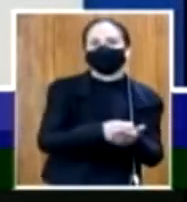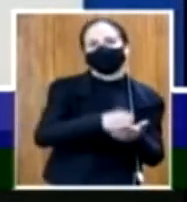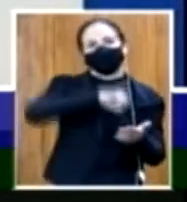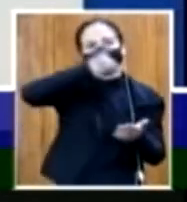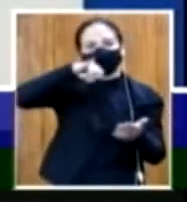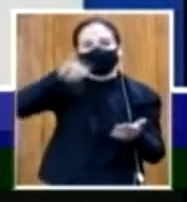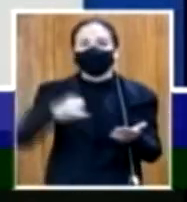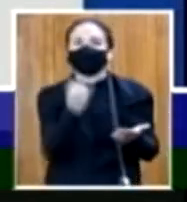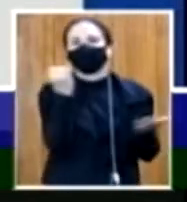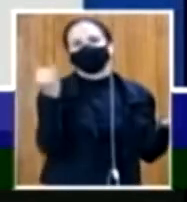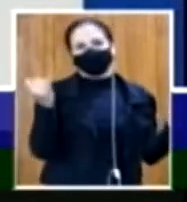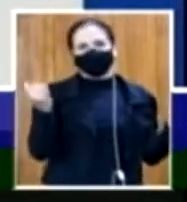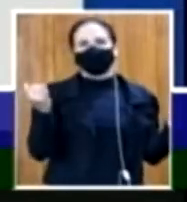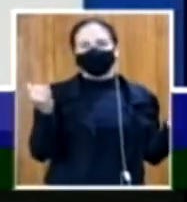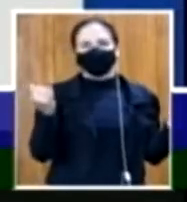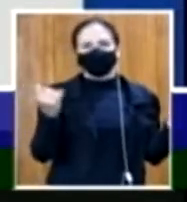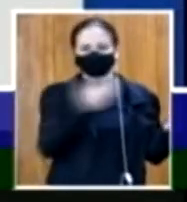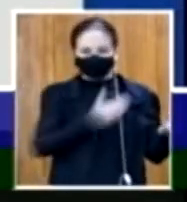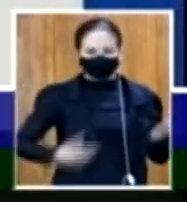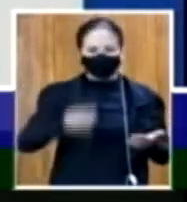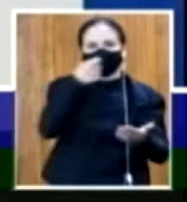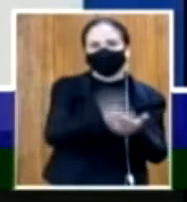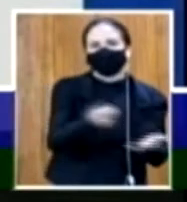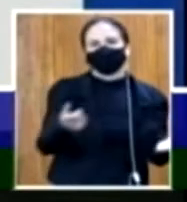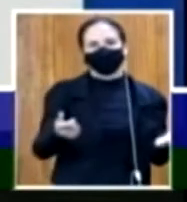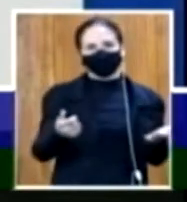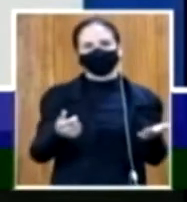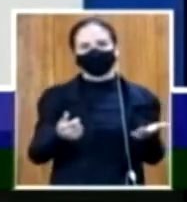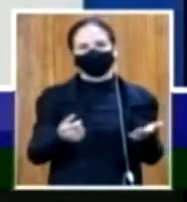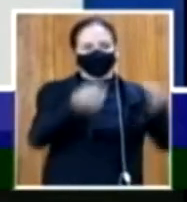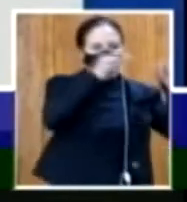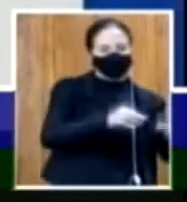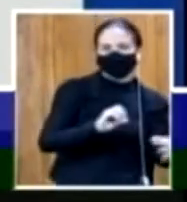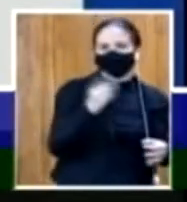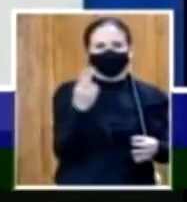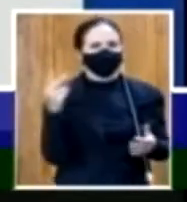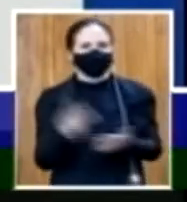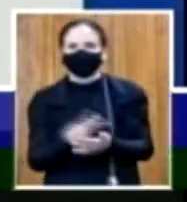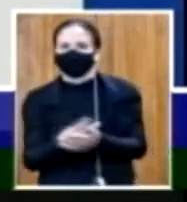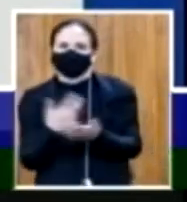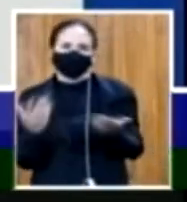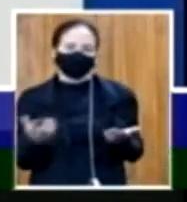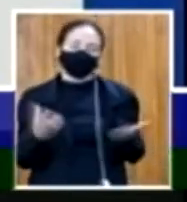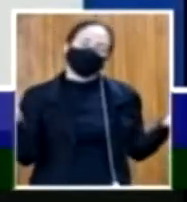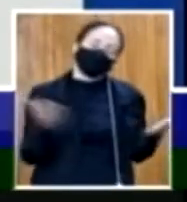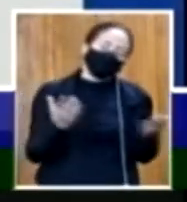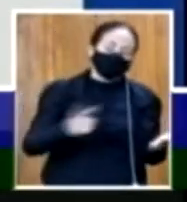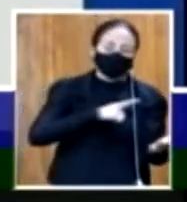dados, consegue enxergar se nós estamos pagando corretamente ou não. E hoje, com um